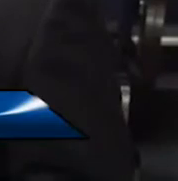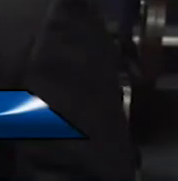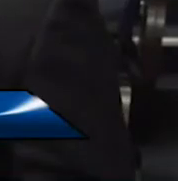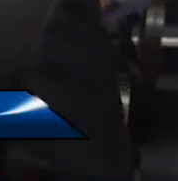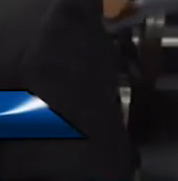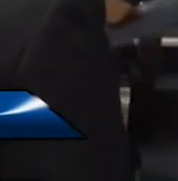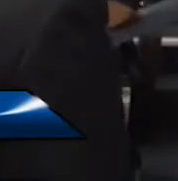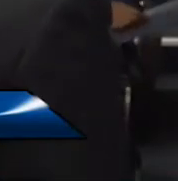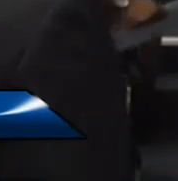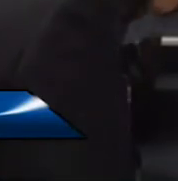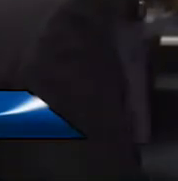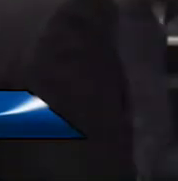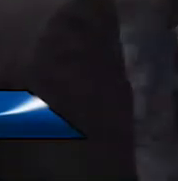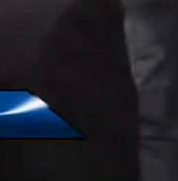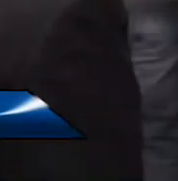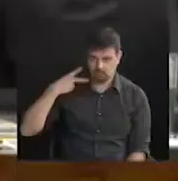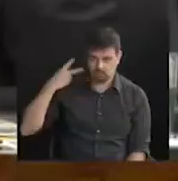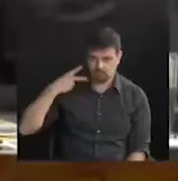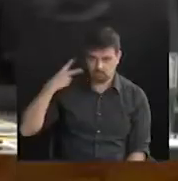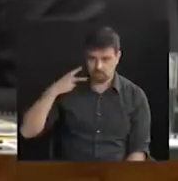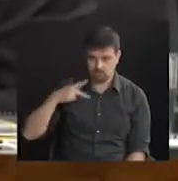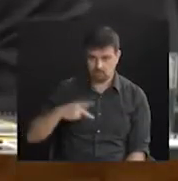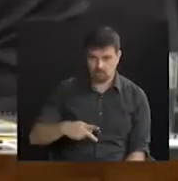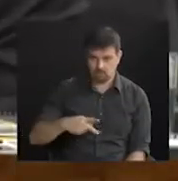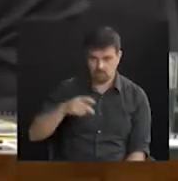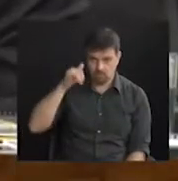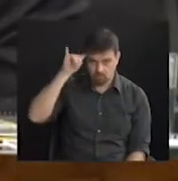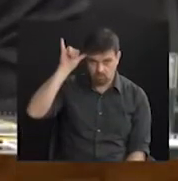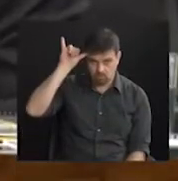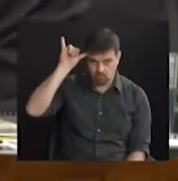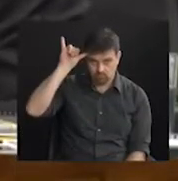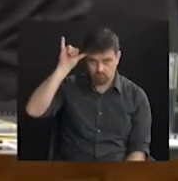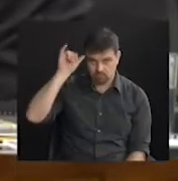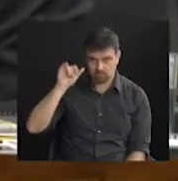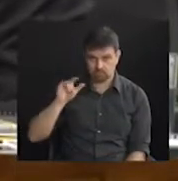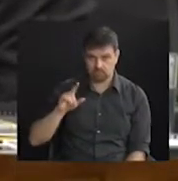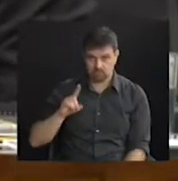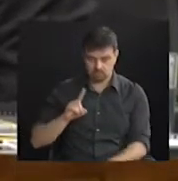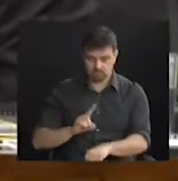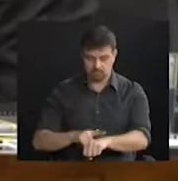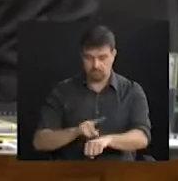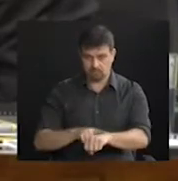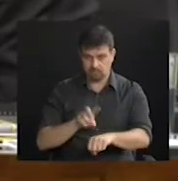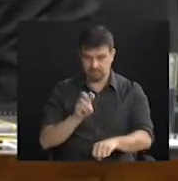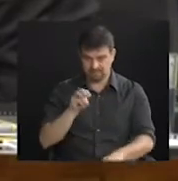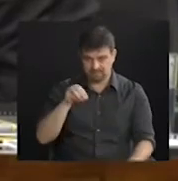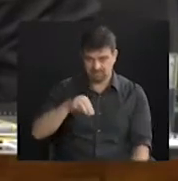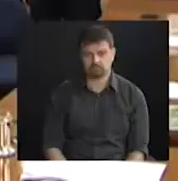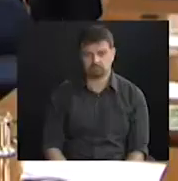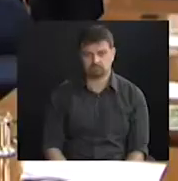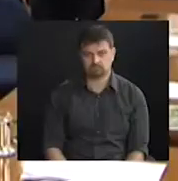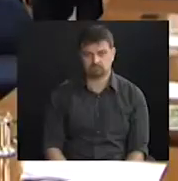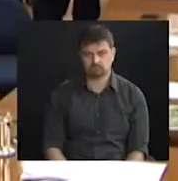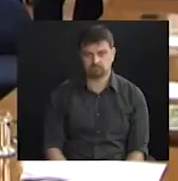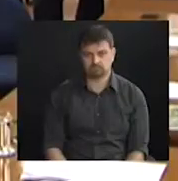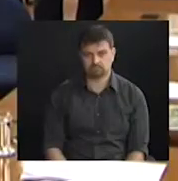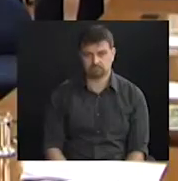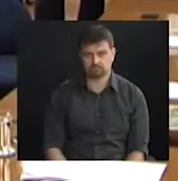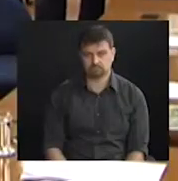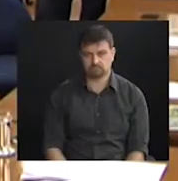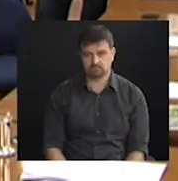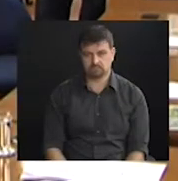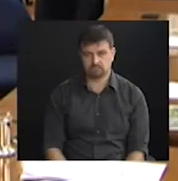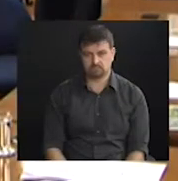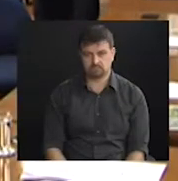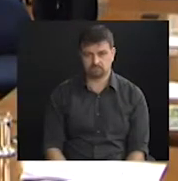mas sempre garantir no amplo direito de defesa zumbi o mais longe e diz que sempre o direito vai garantir que o parecer